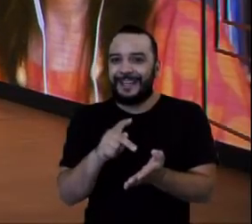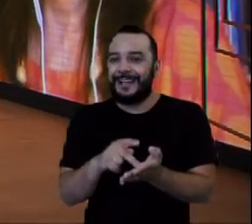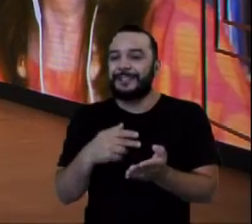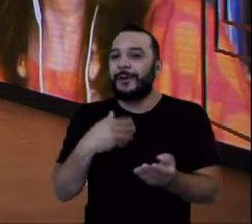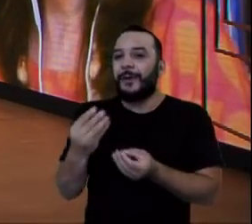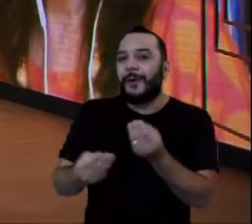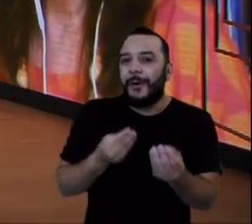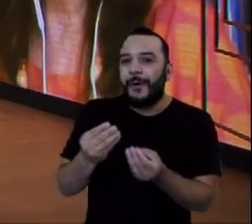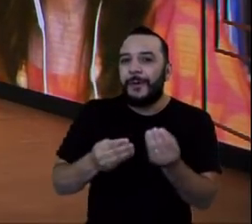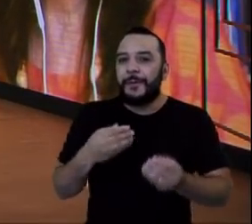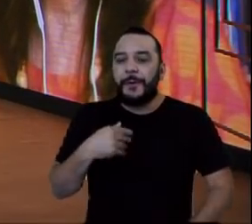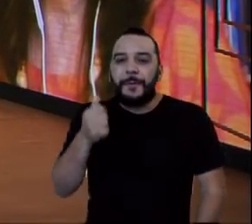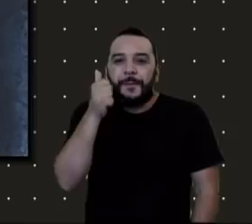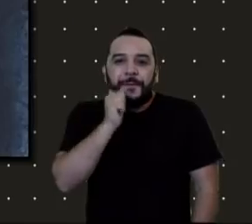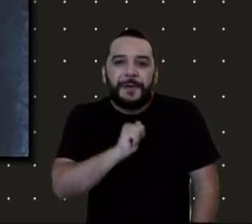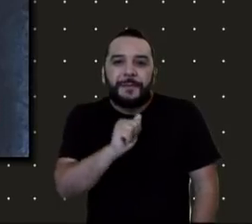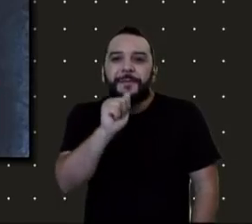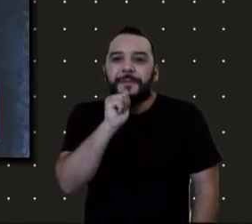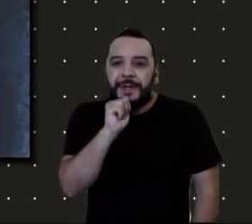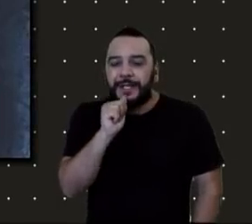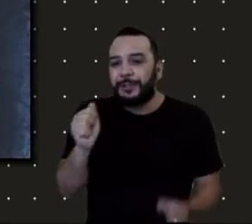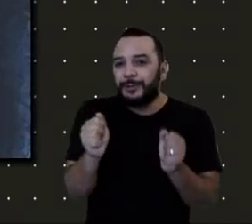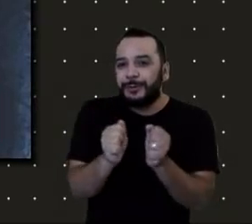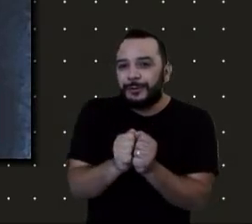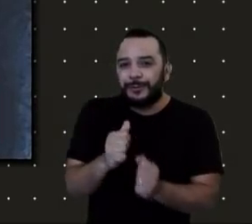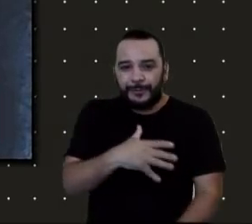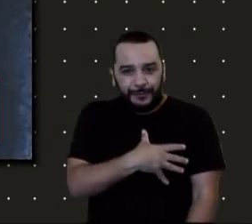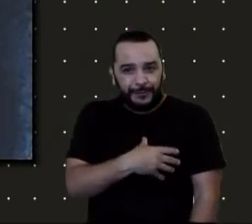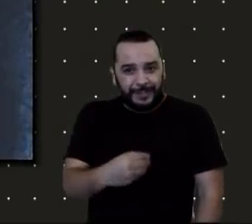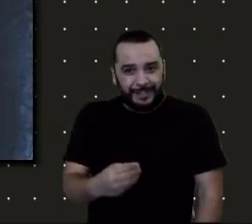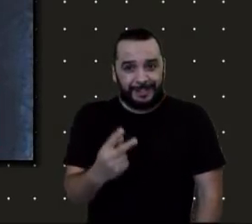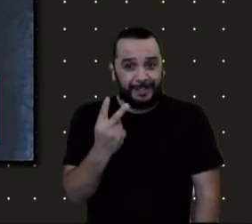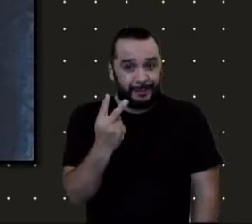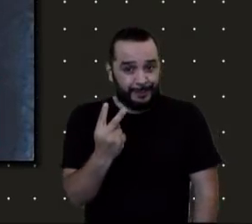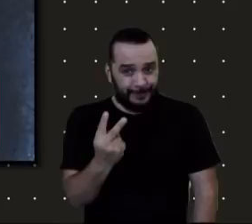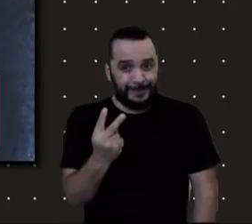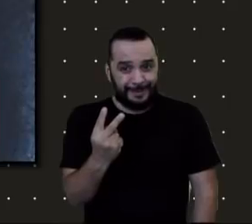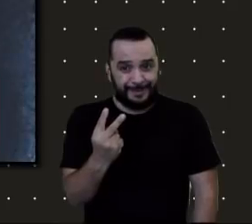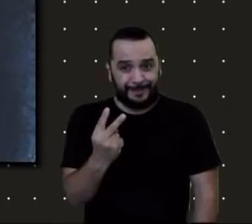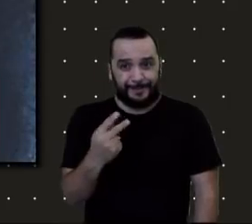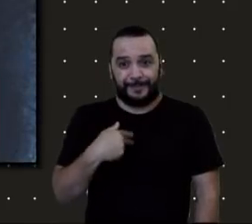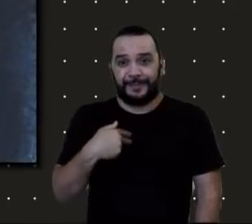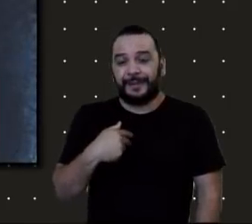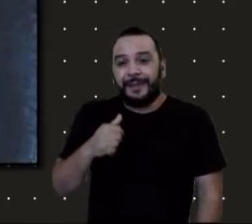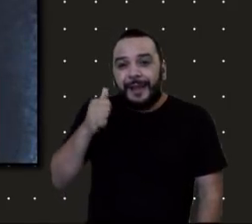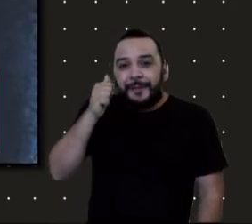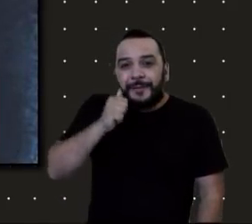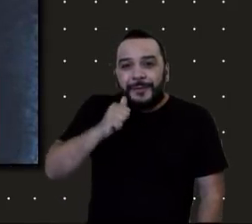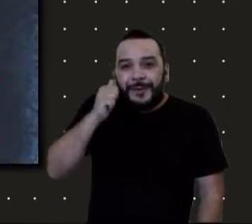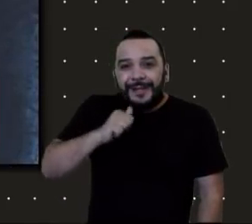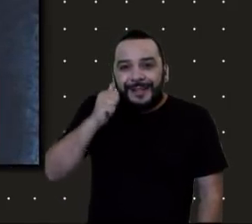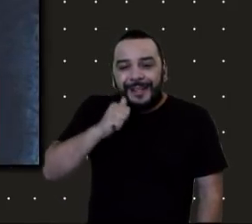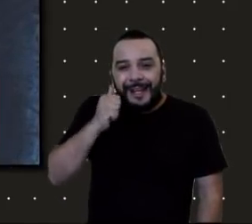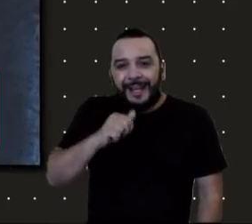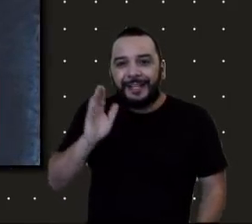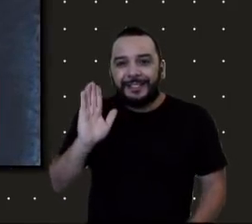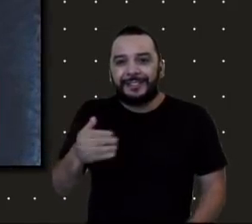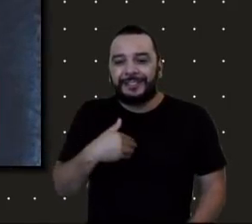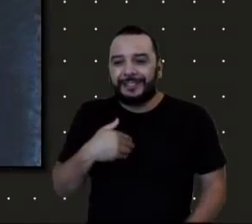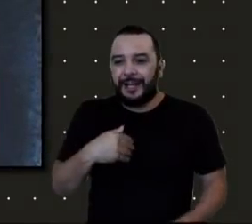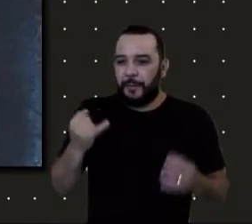E fala da relação de uma mãe com duas filhas. Essa mulher toda